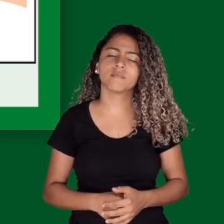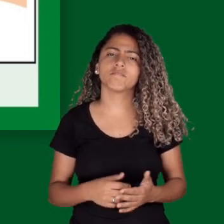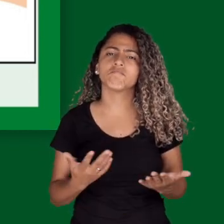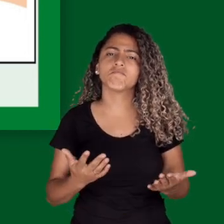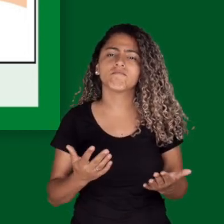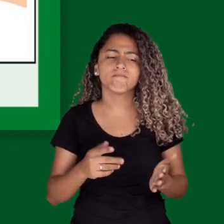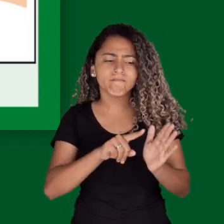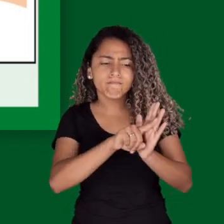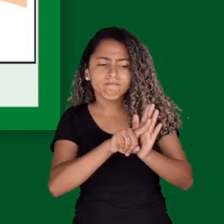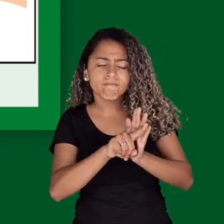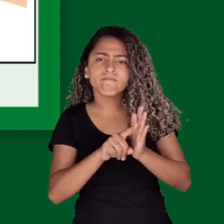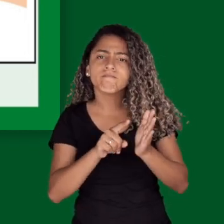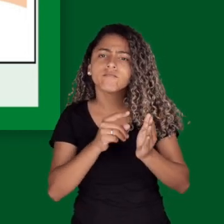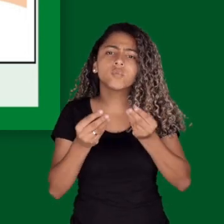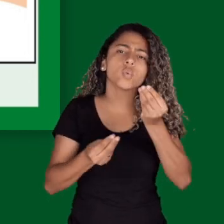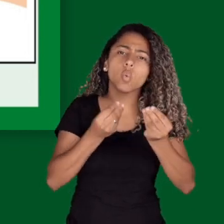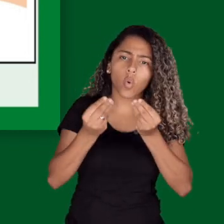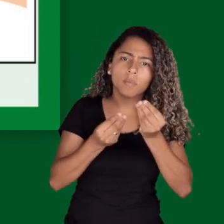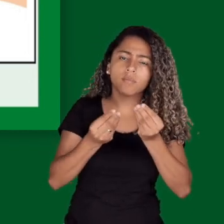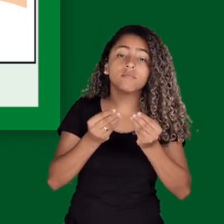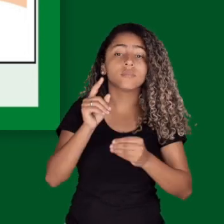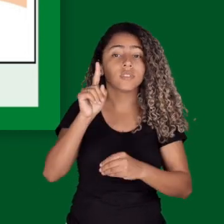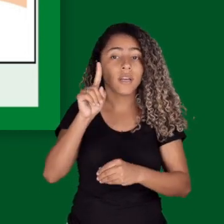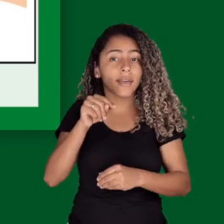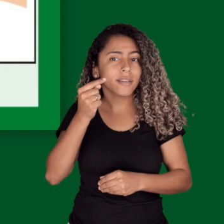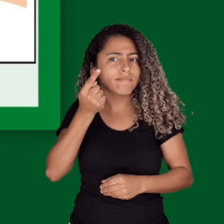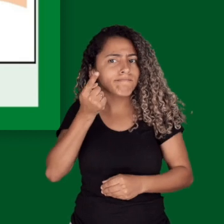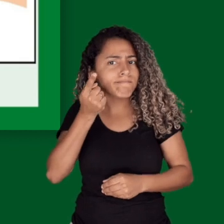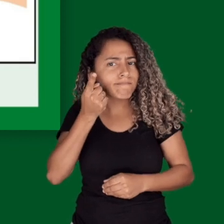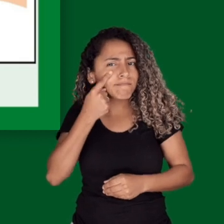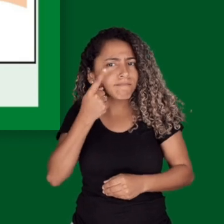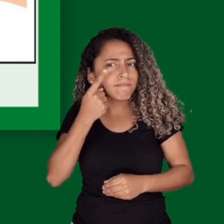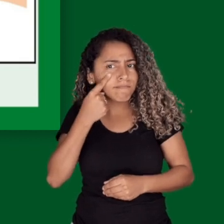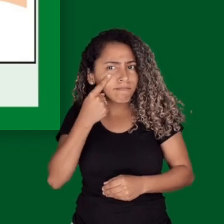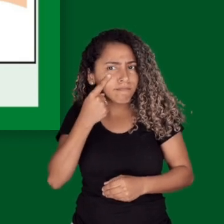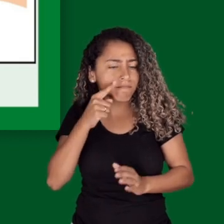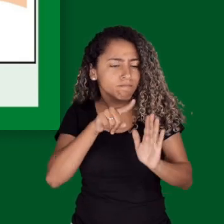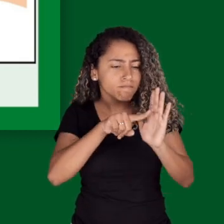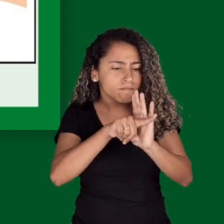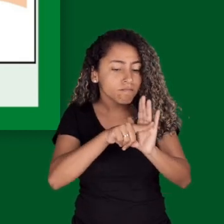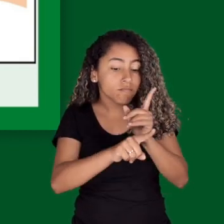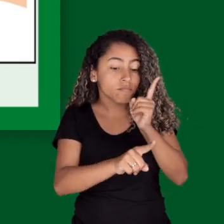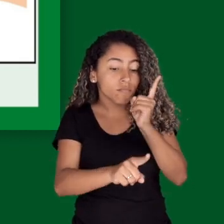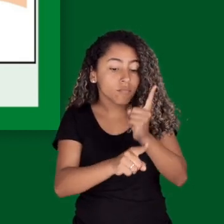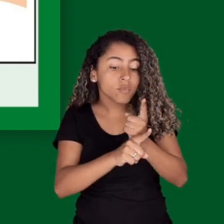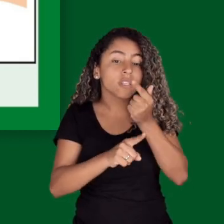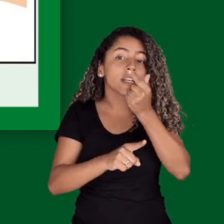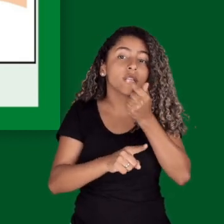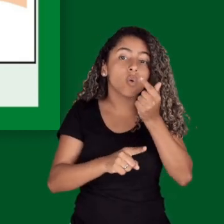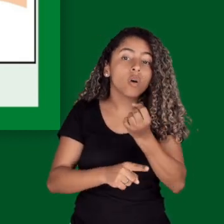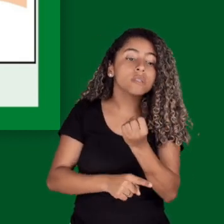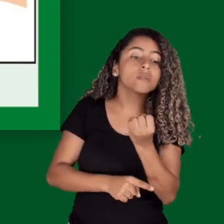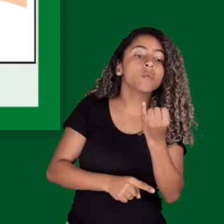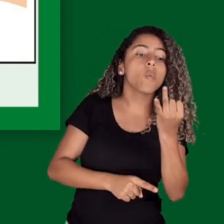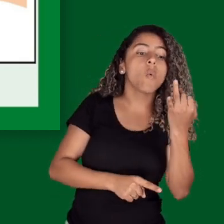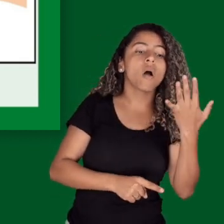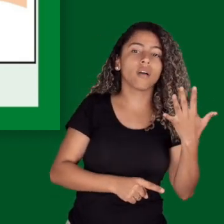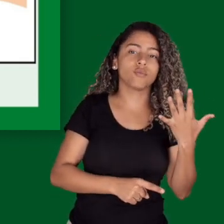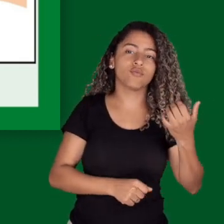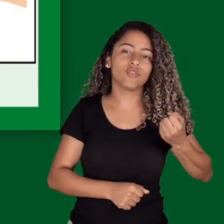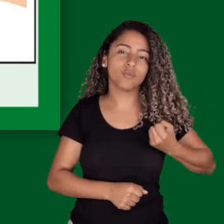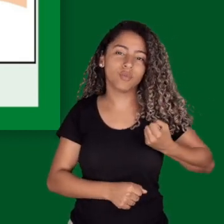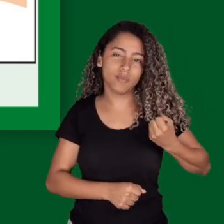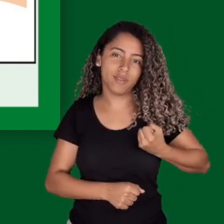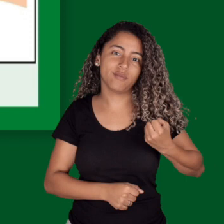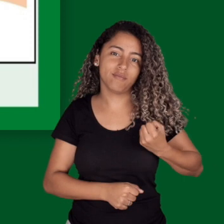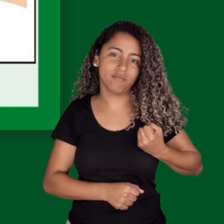né, a monitorização da glicemia? É um teste realizado para quantificar os valores da glicose, do